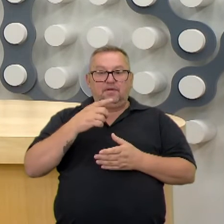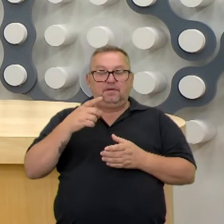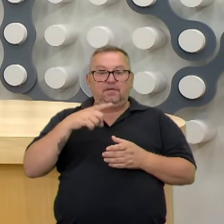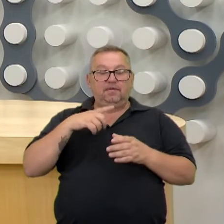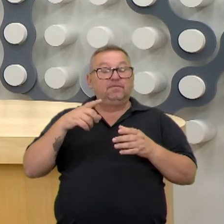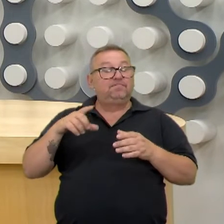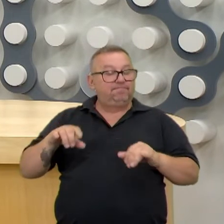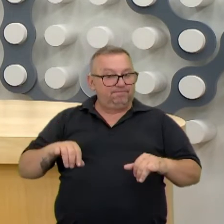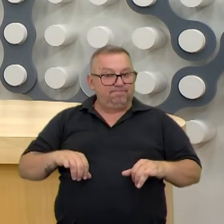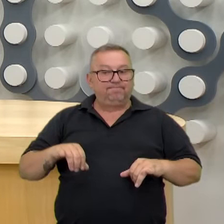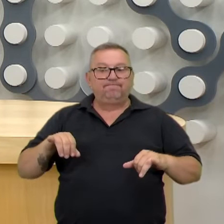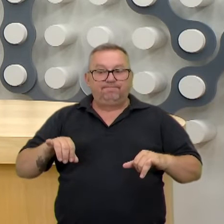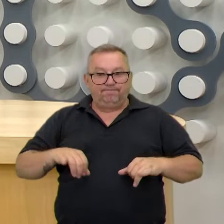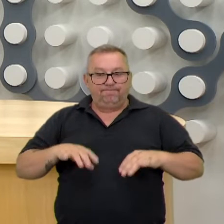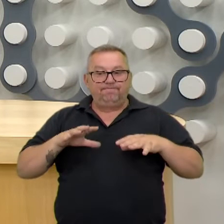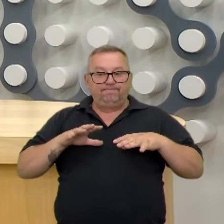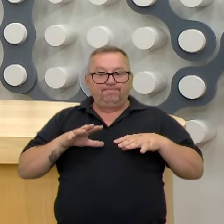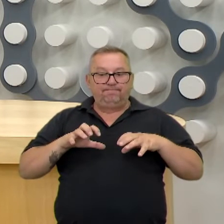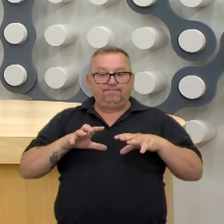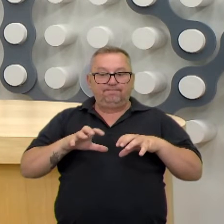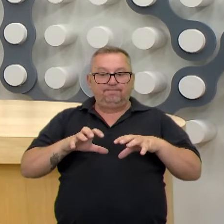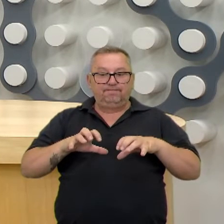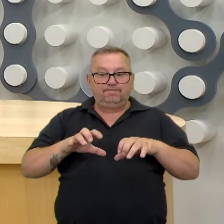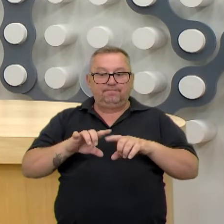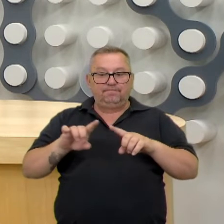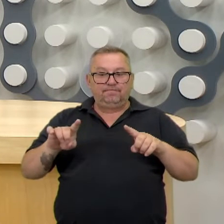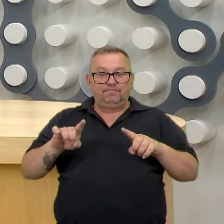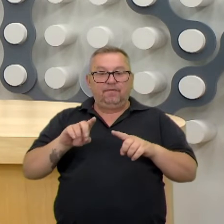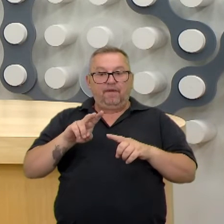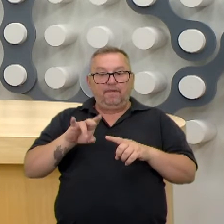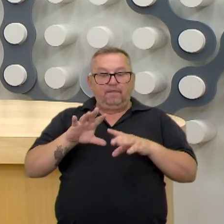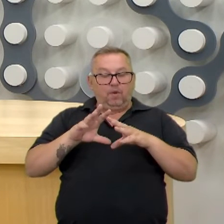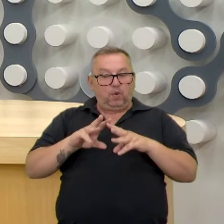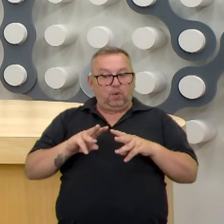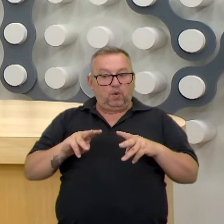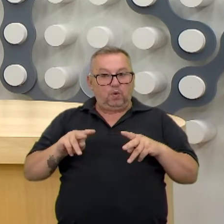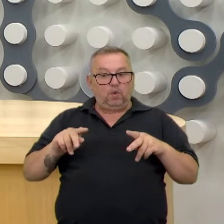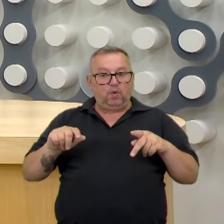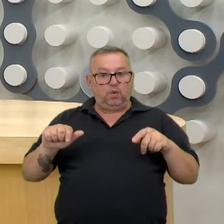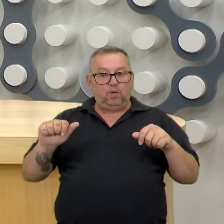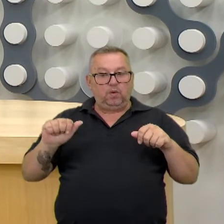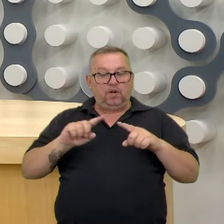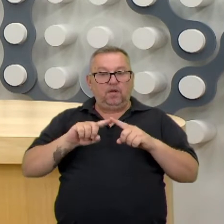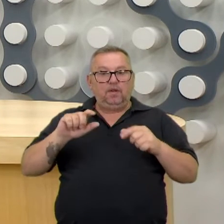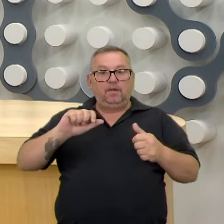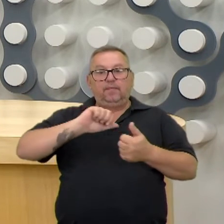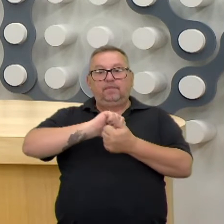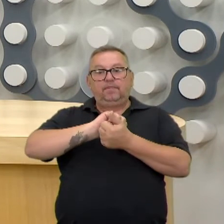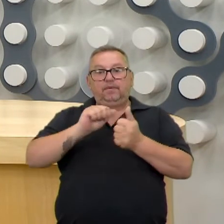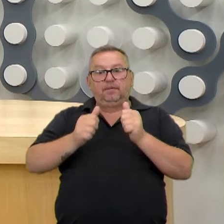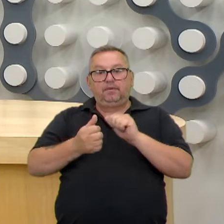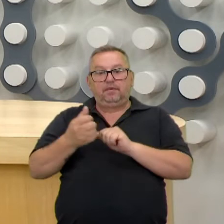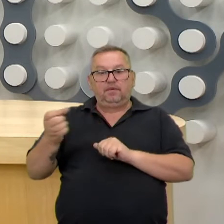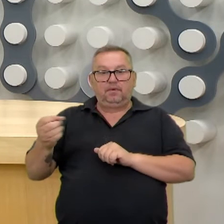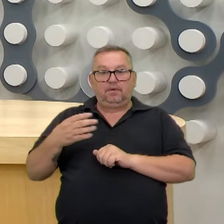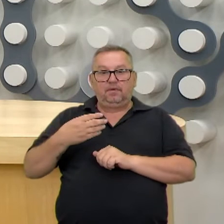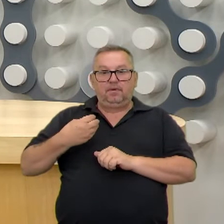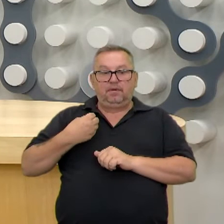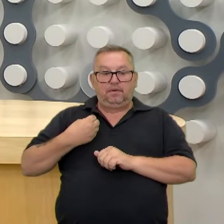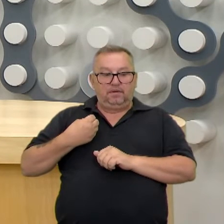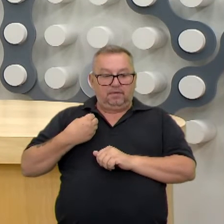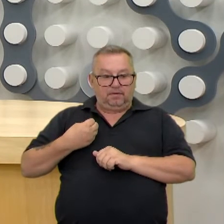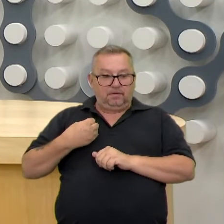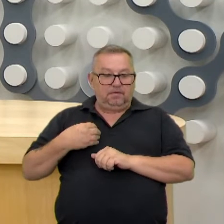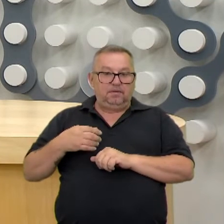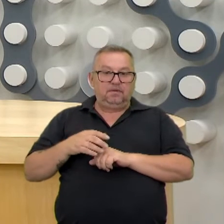aí as consequências dessa pandemia, né? Aos poucos, né? Vamos readaptando aí essa nova vida aí, né,